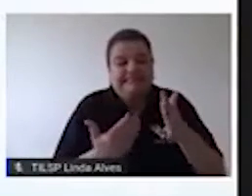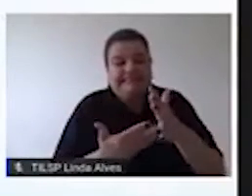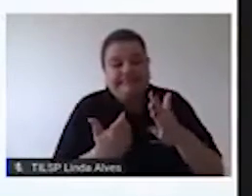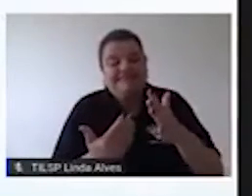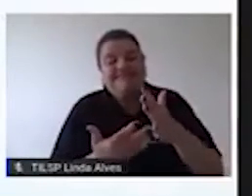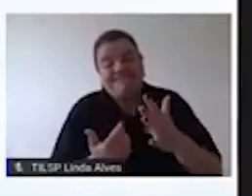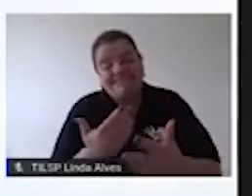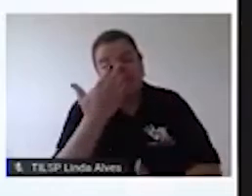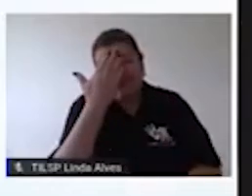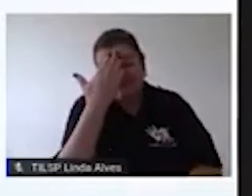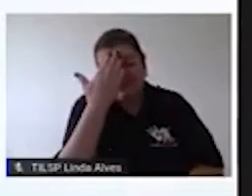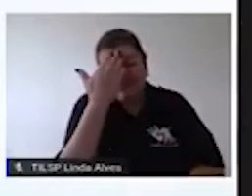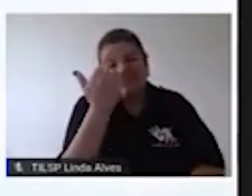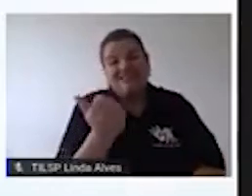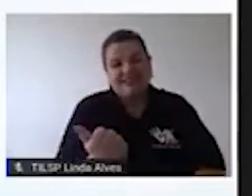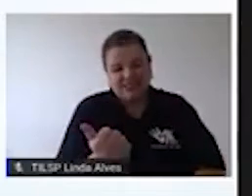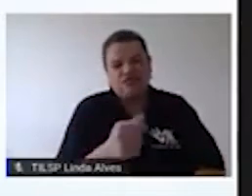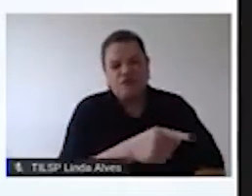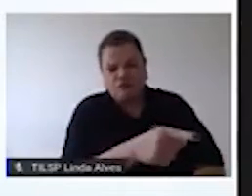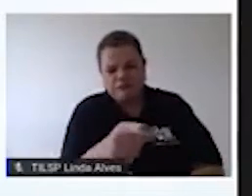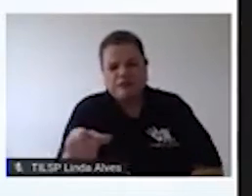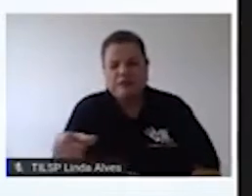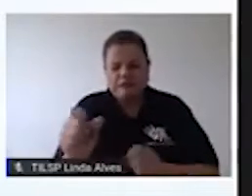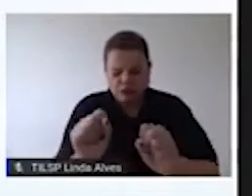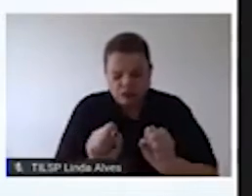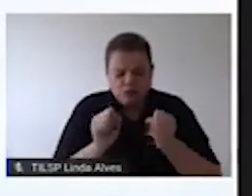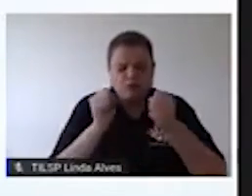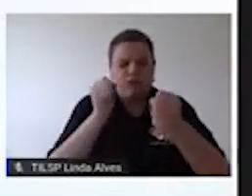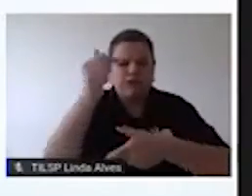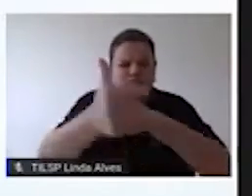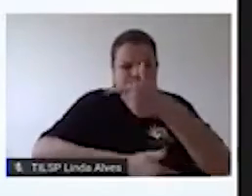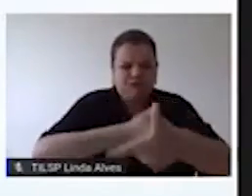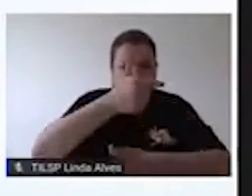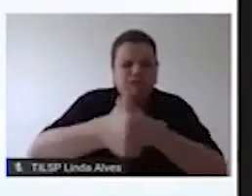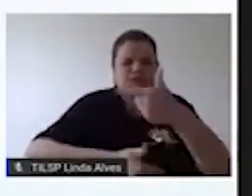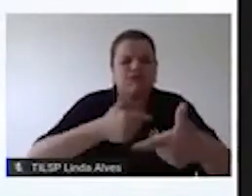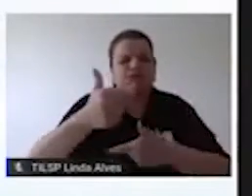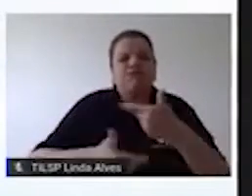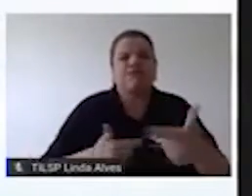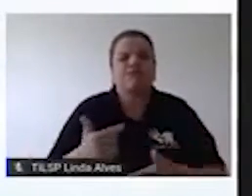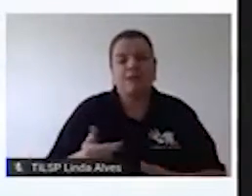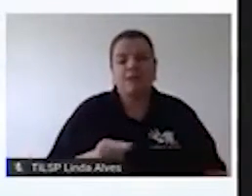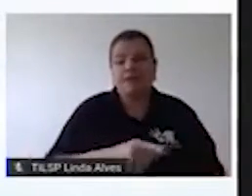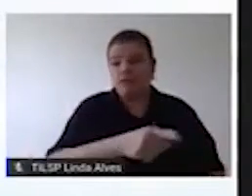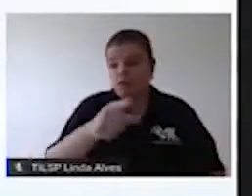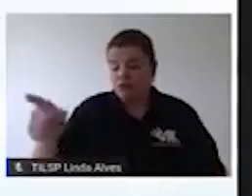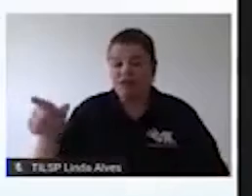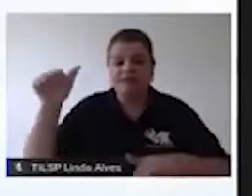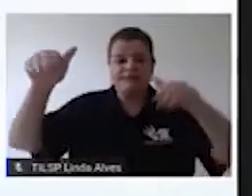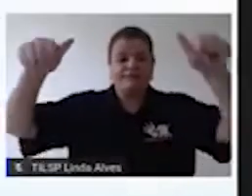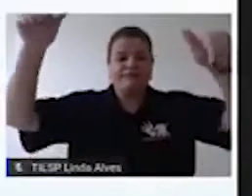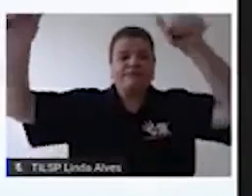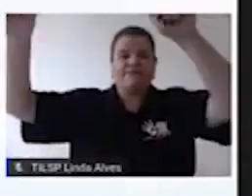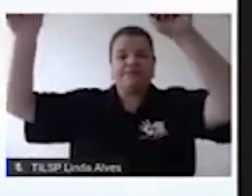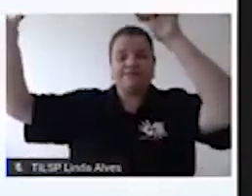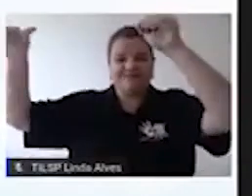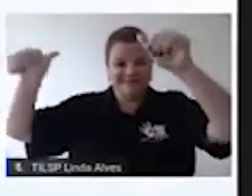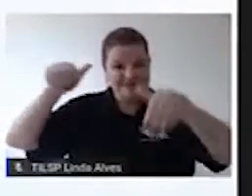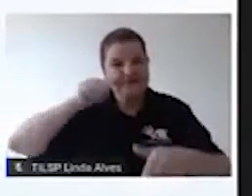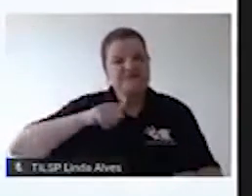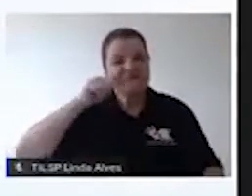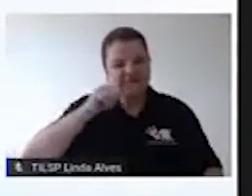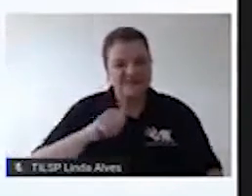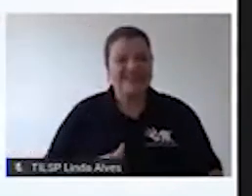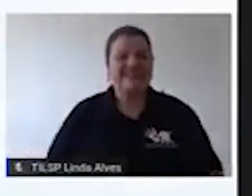sei a força que vocês estavam fazendo aí, inclusive com despertando outras vocações com as mulheres, né, com